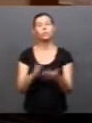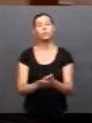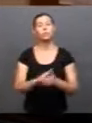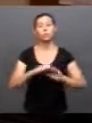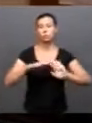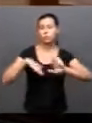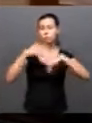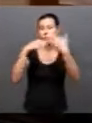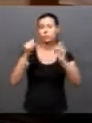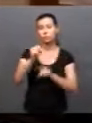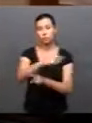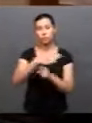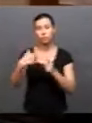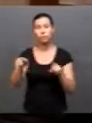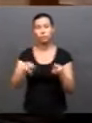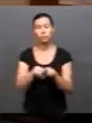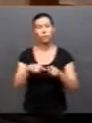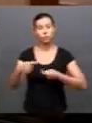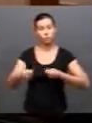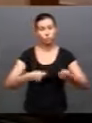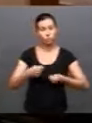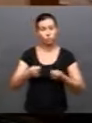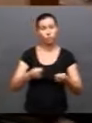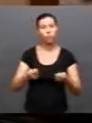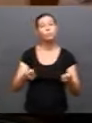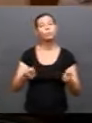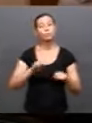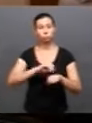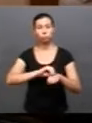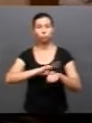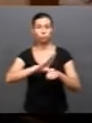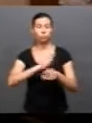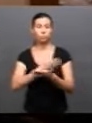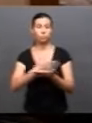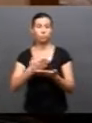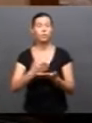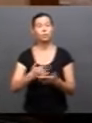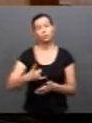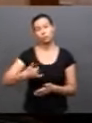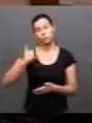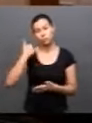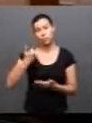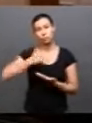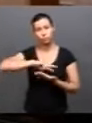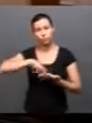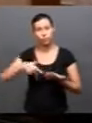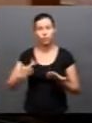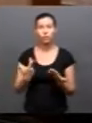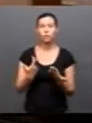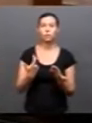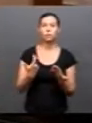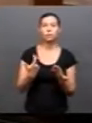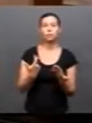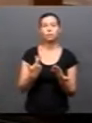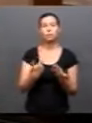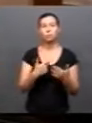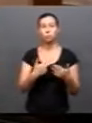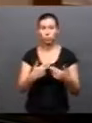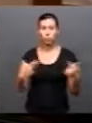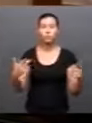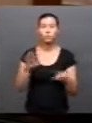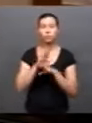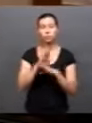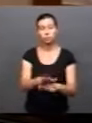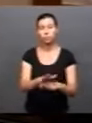obviamente, o desenvolvimento econômico a partir do conhecimento. É o celular, é uma série de instrumentos hoje que a sociedade tem que vem tudo